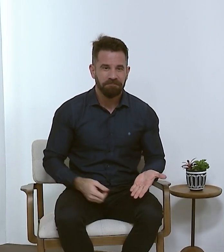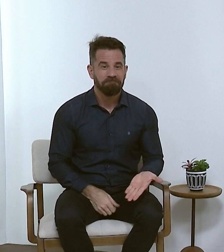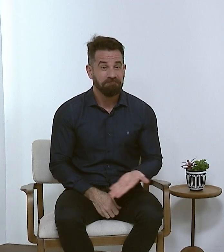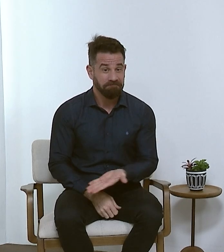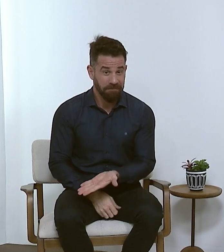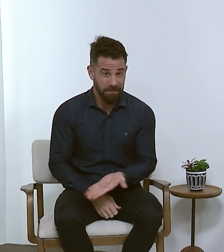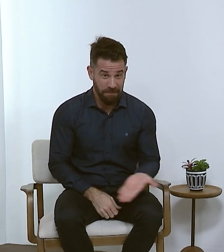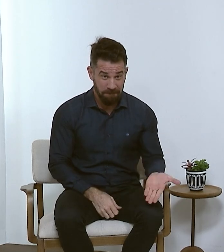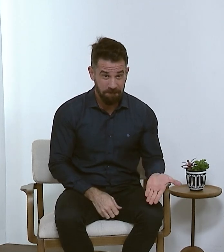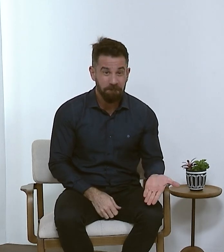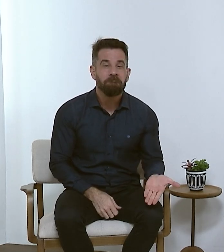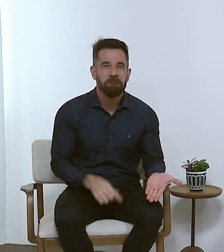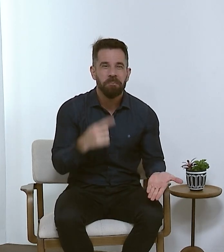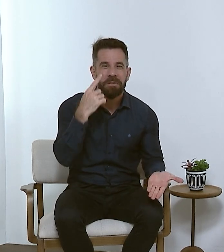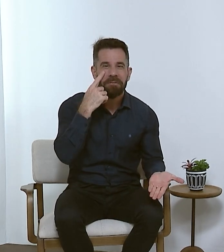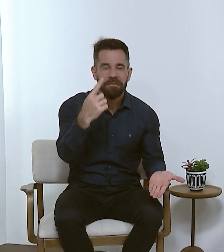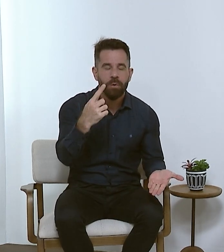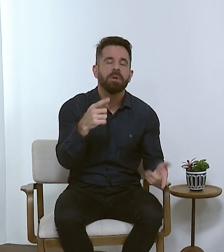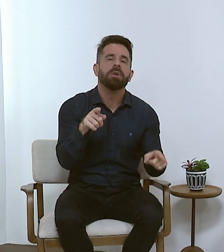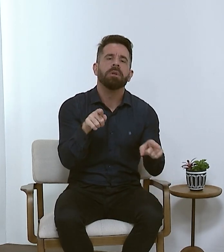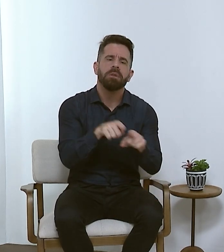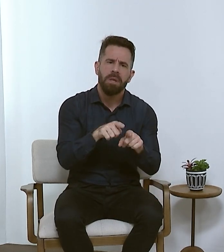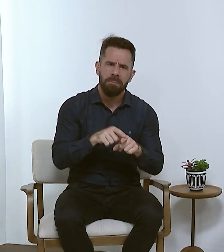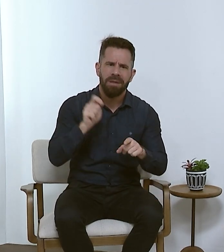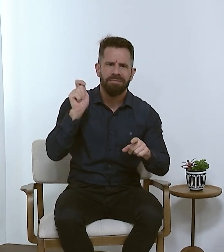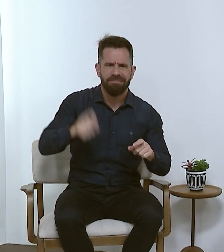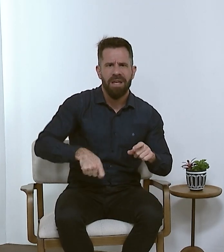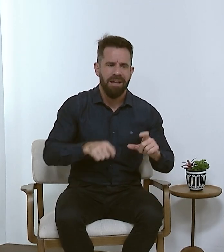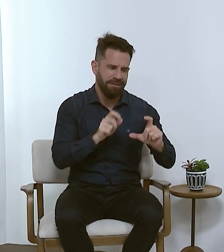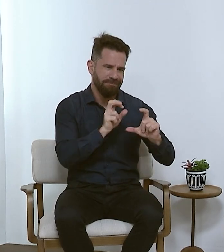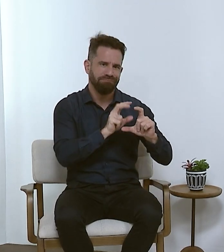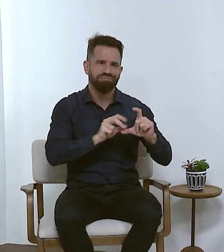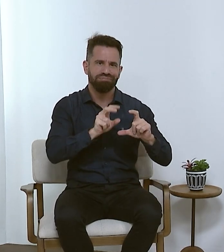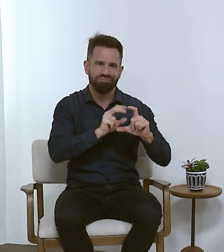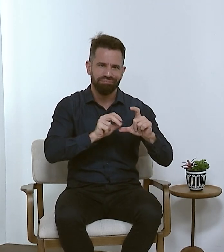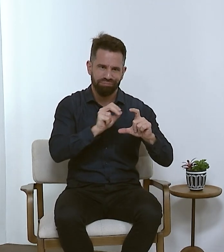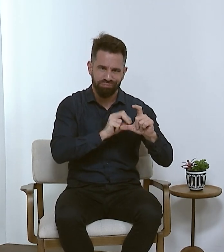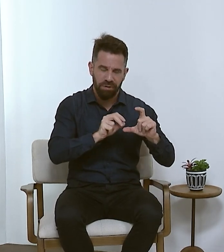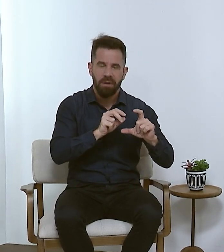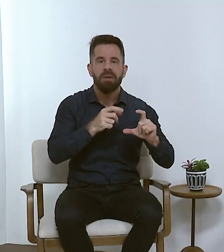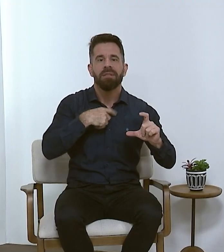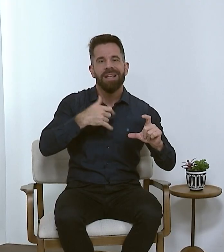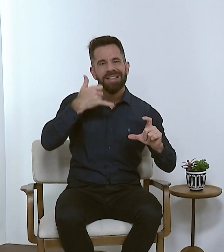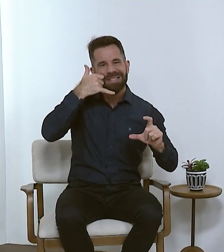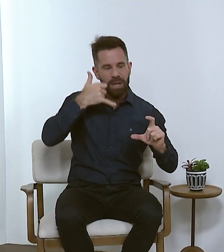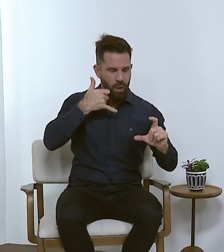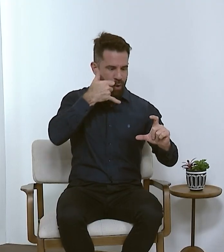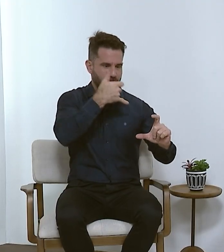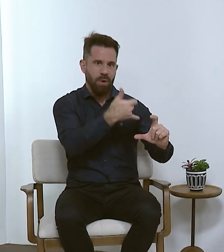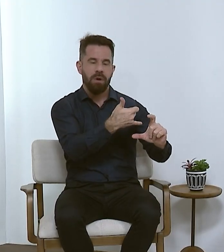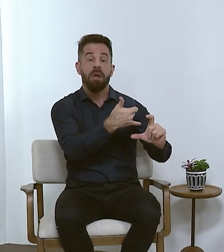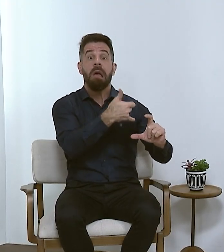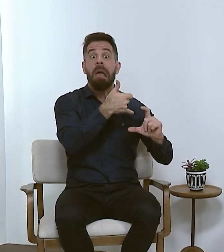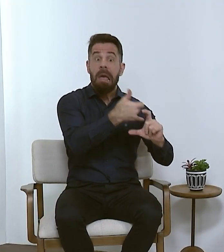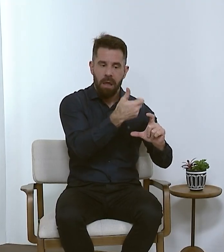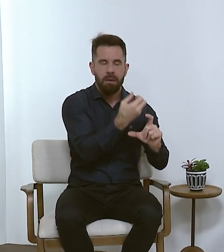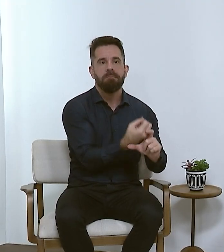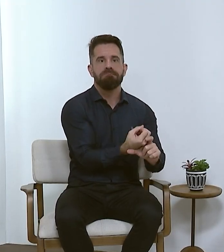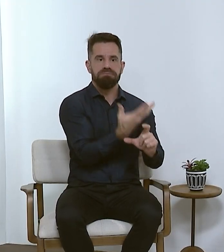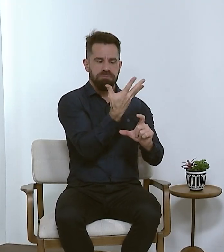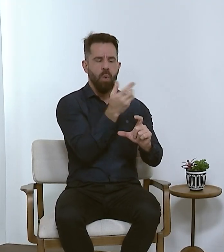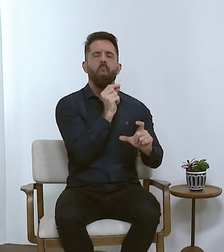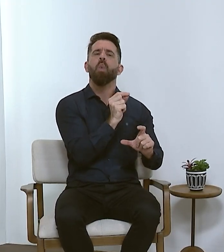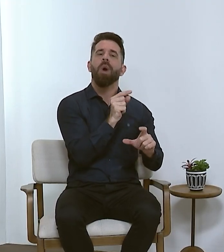62991811406, como aparece aqui na tela. Tem também um código digital aqui que você pode apontar o seu celular para ele e já mandar